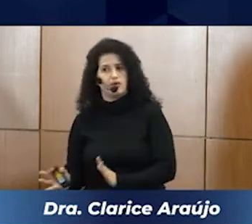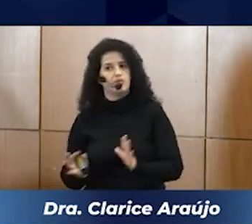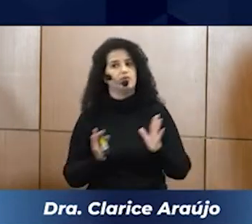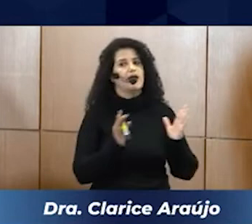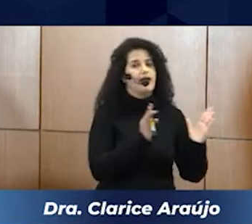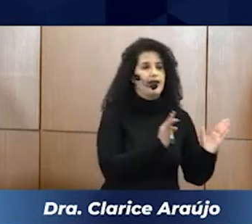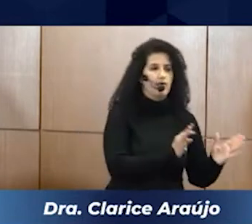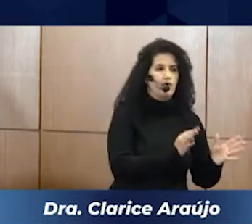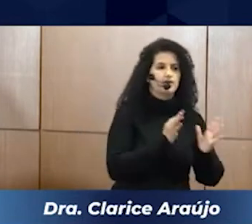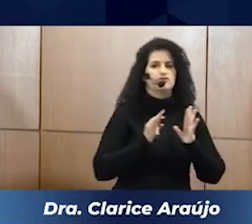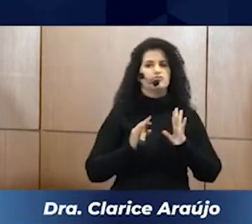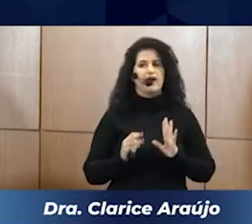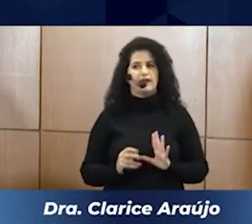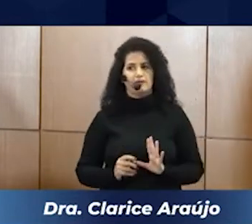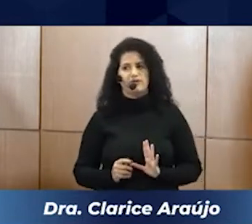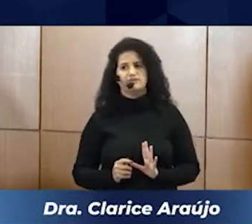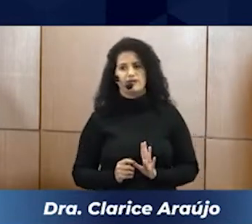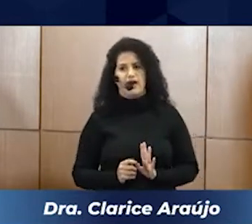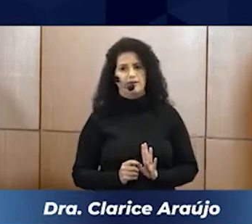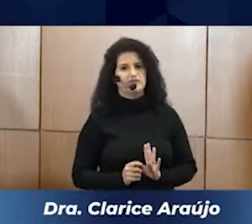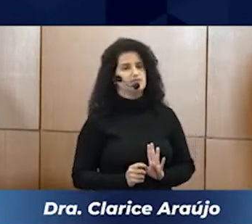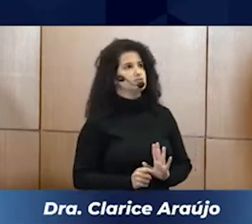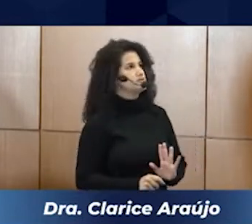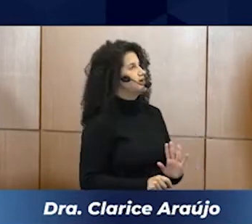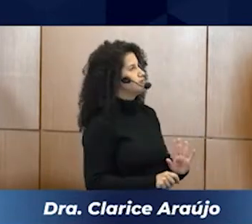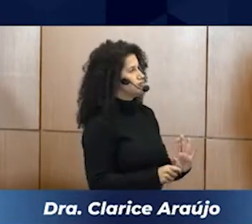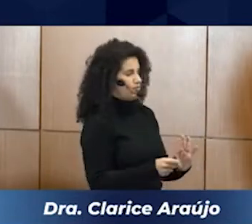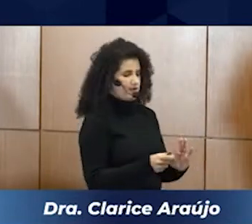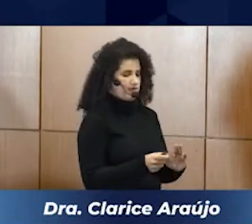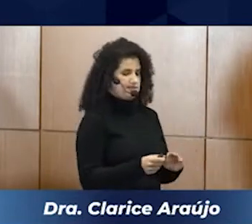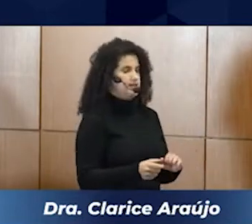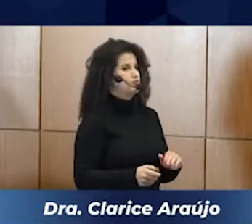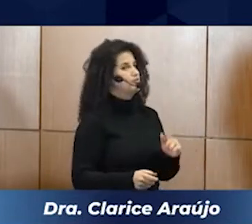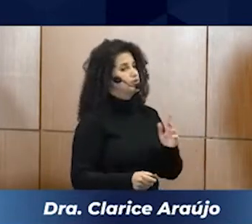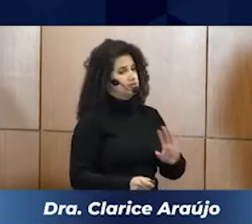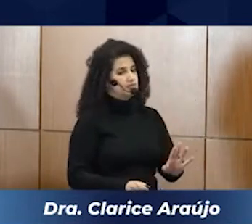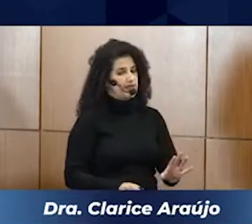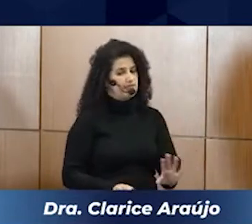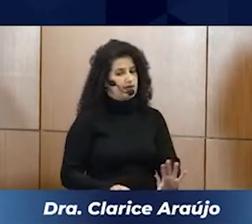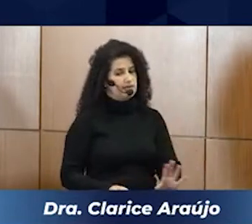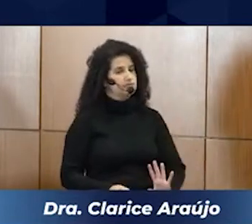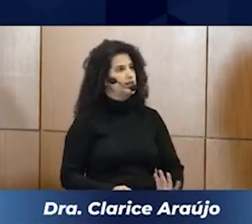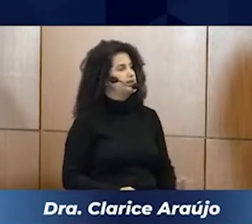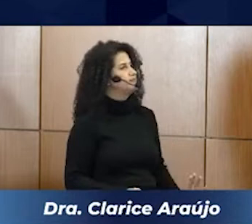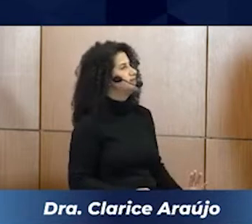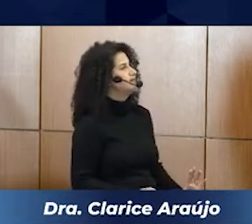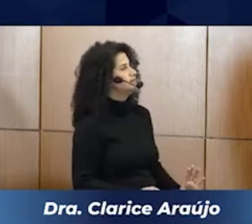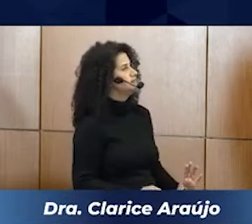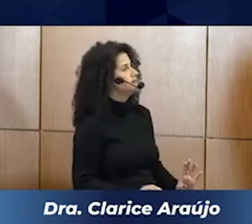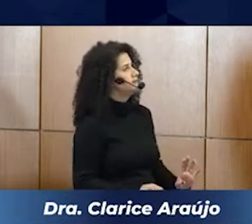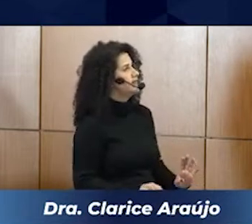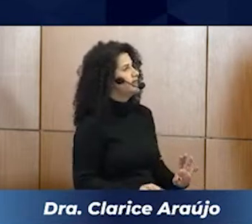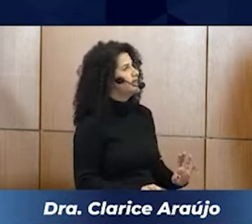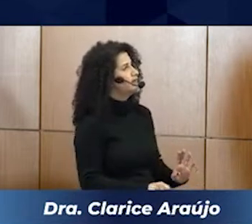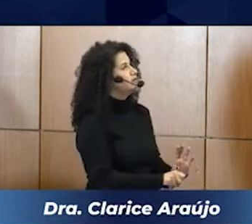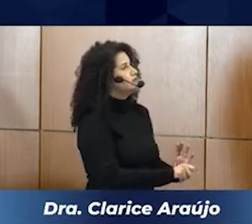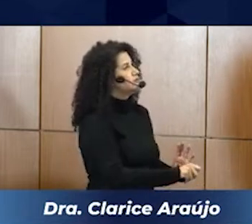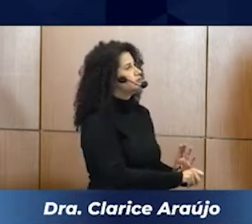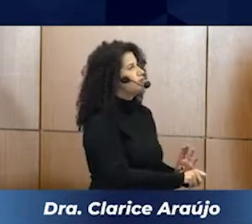situação, então, é hora de parar e pensar se você vai continuar fazendo o que não está falando lá na evidência.